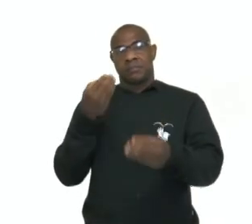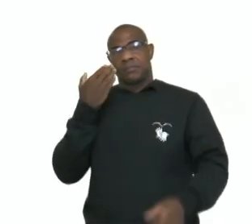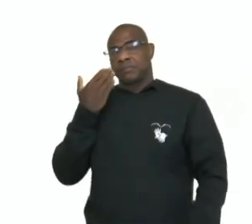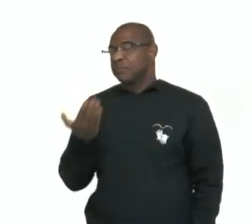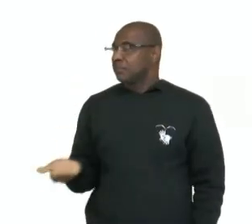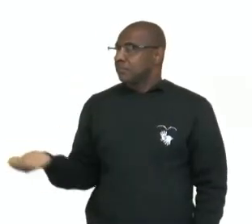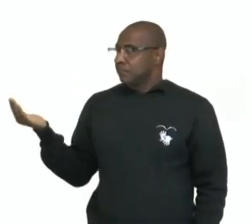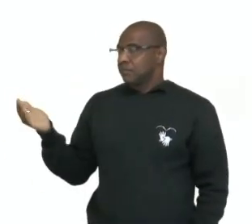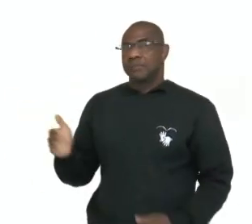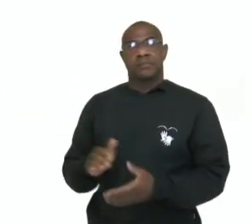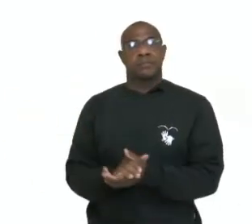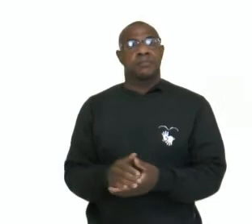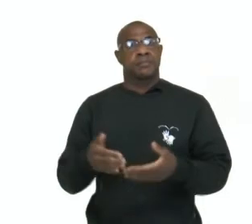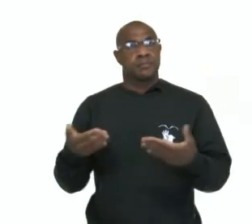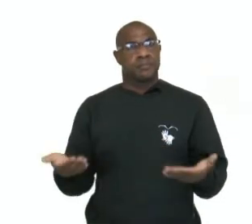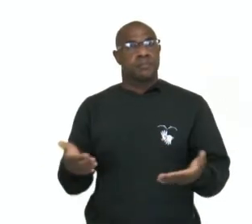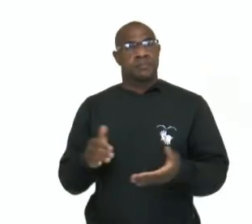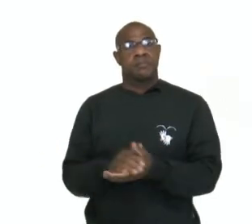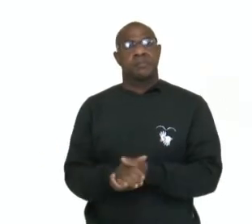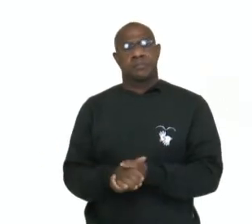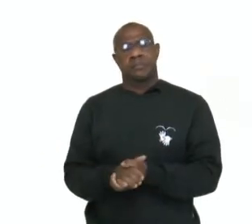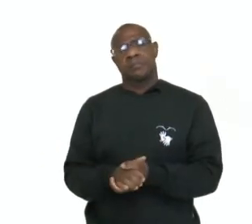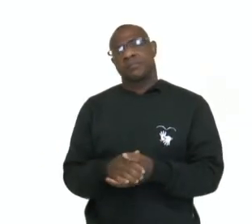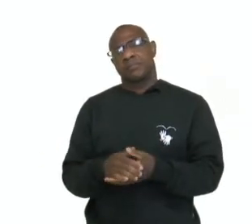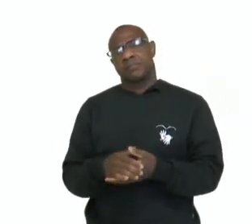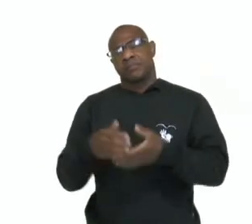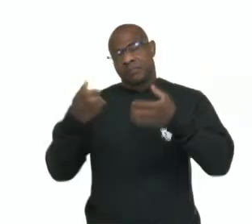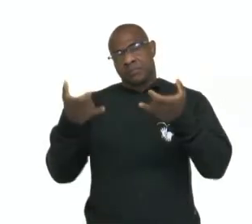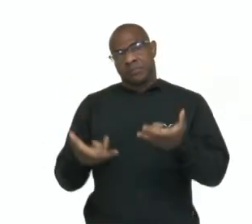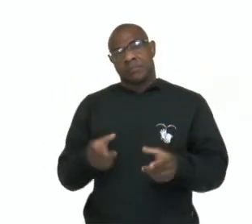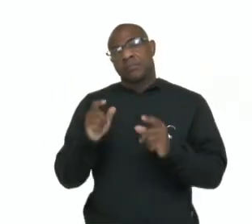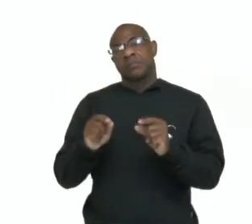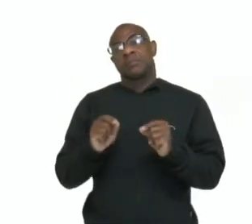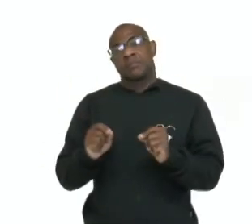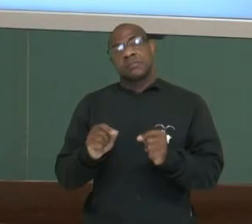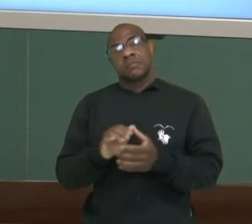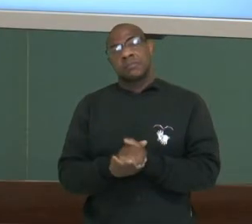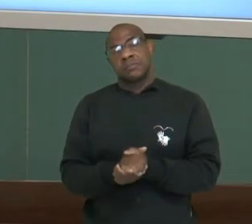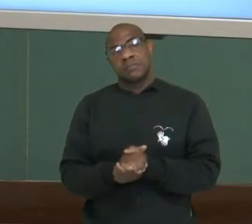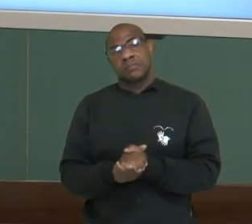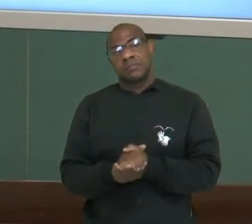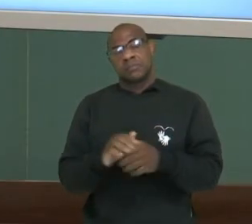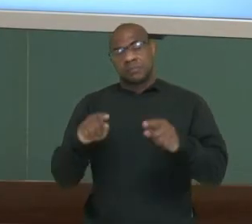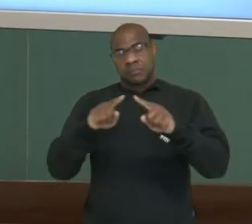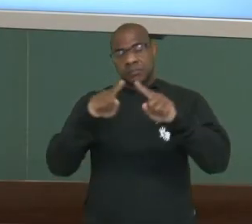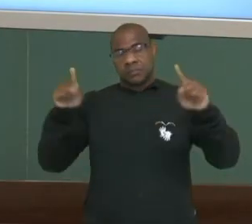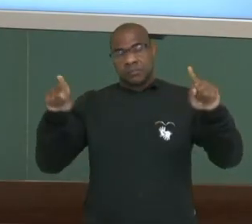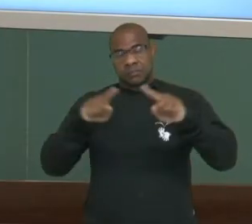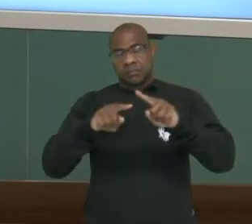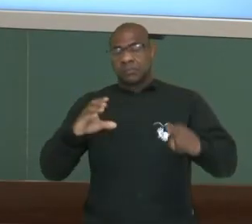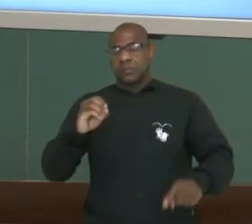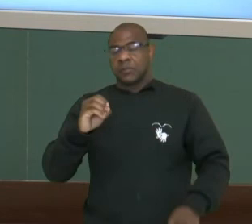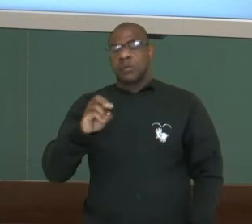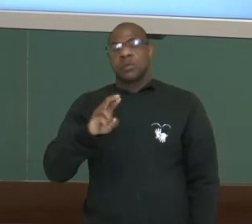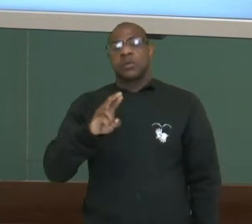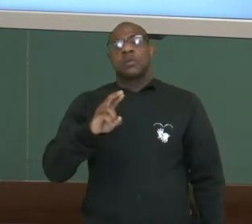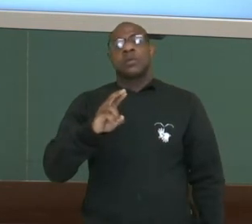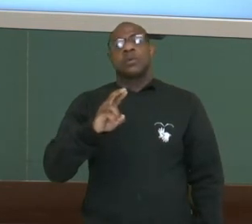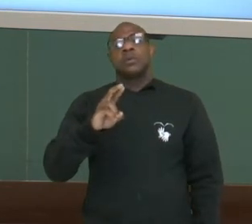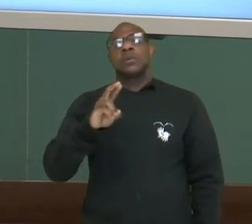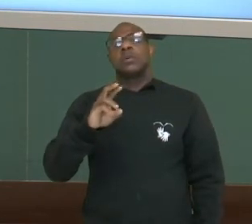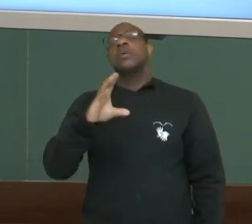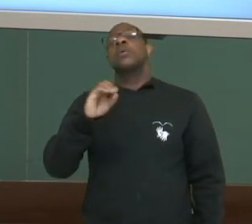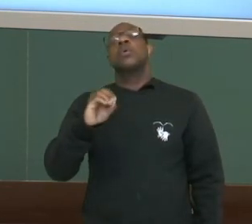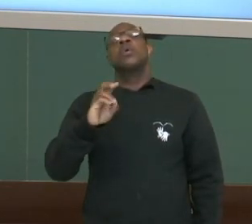retas. Bem, a gente falou do caso das retas concorrentes em um ponto, só que a gente tem as